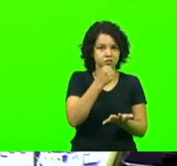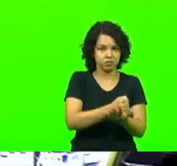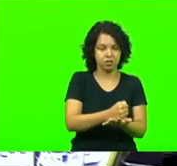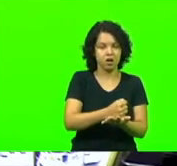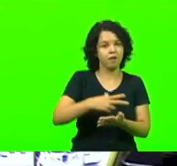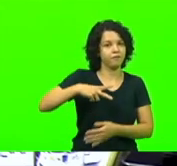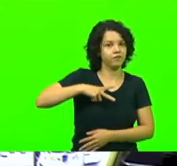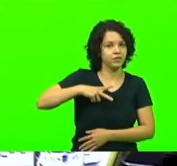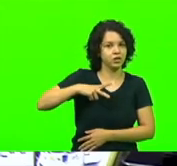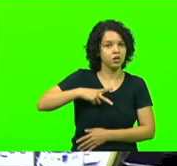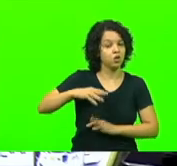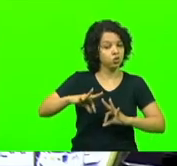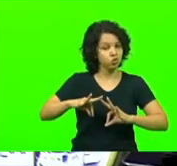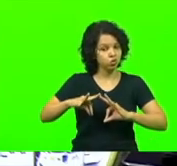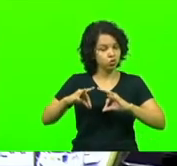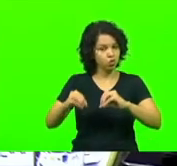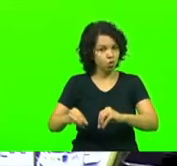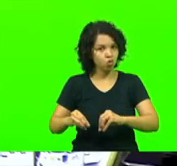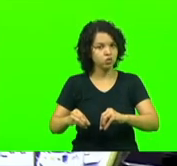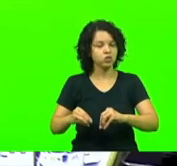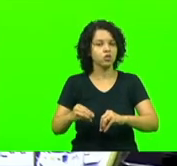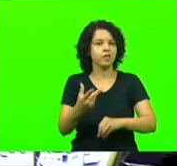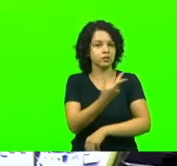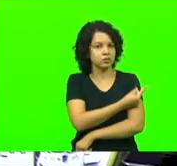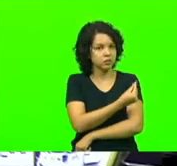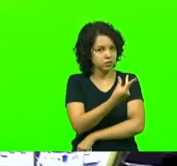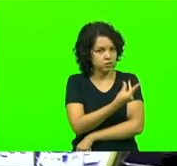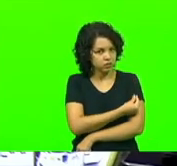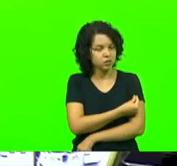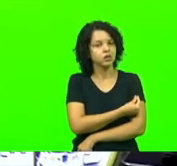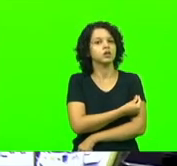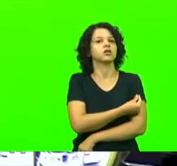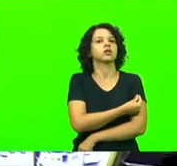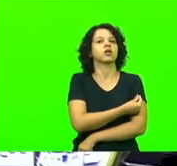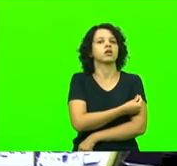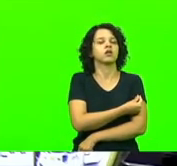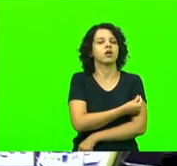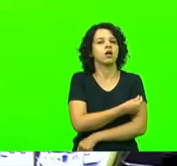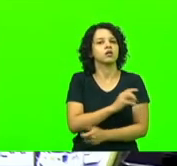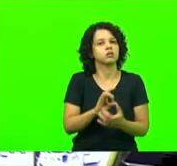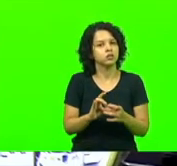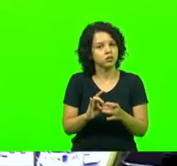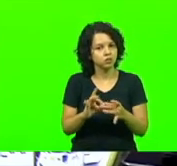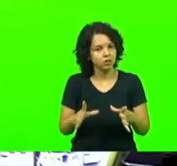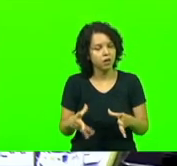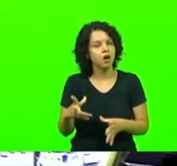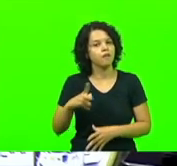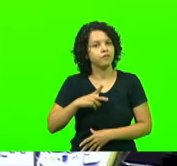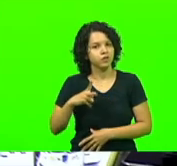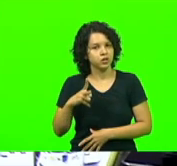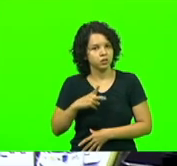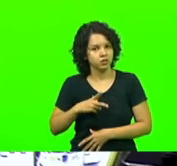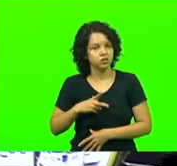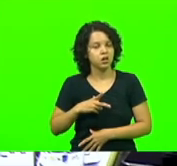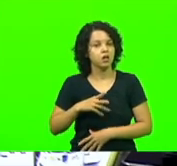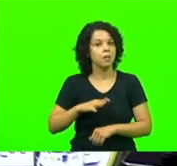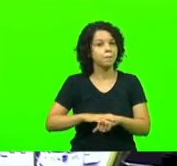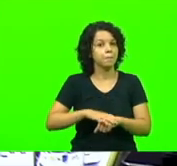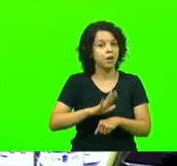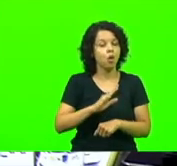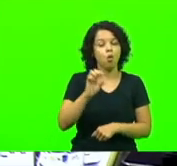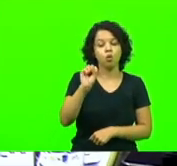as vacinas são certificadas pela Anvisa e foram aplicadas. Segundo, mais de 80% da